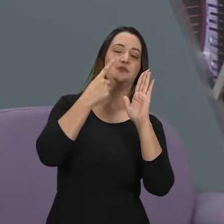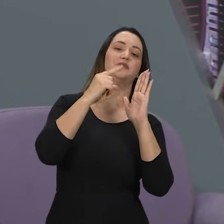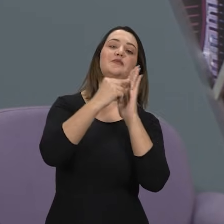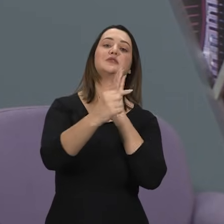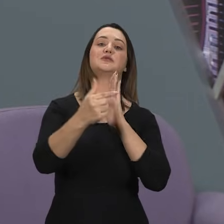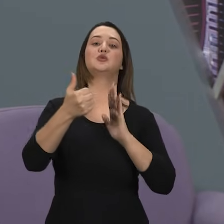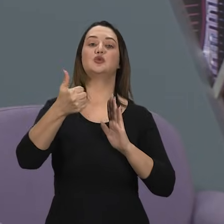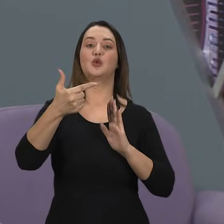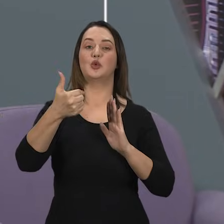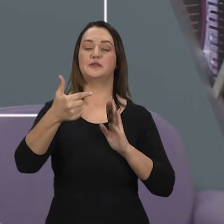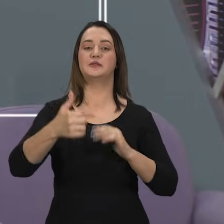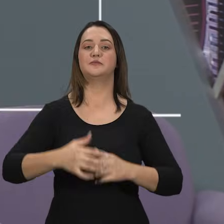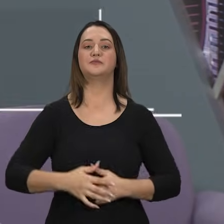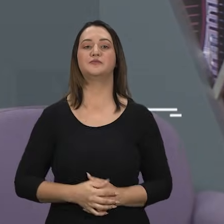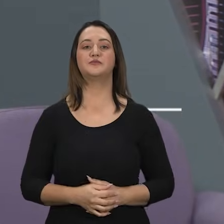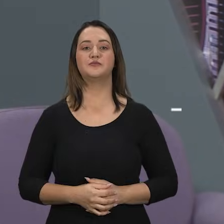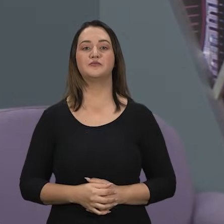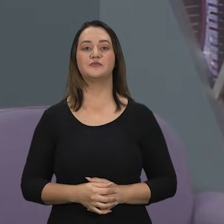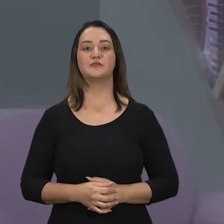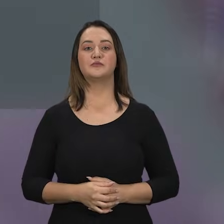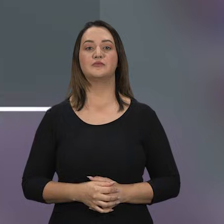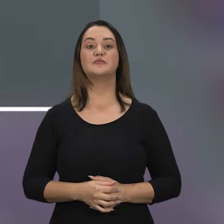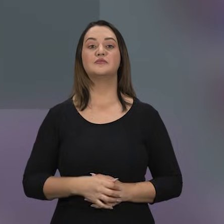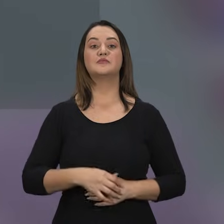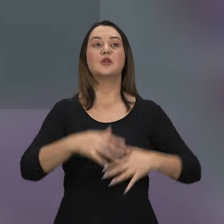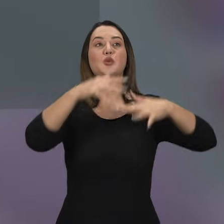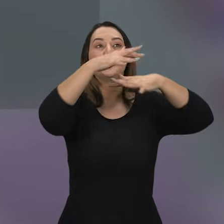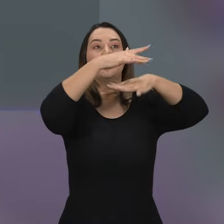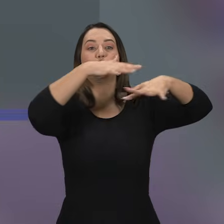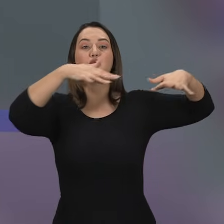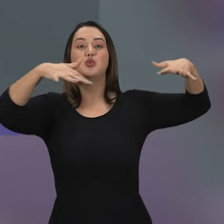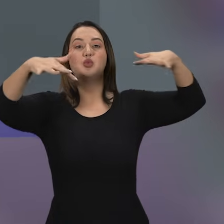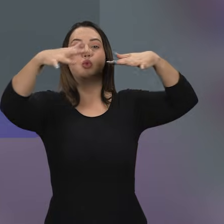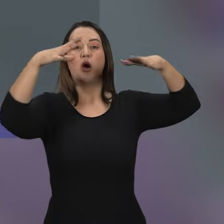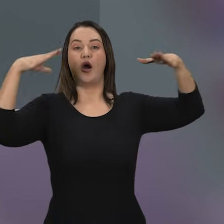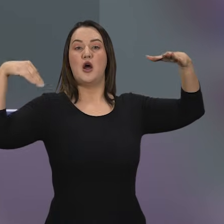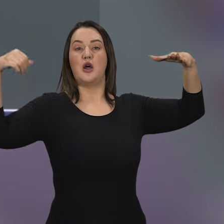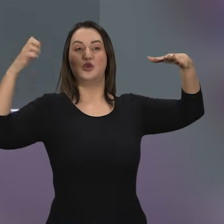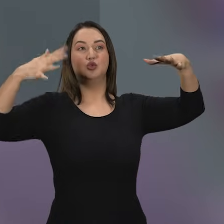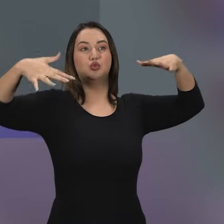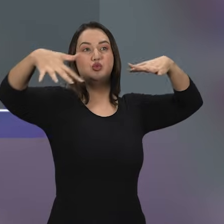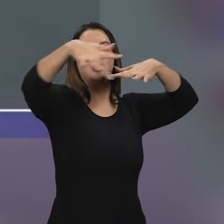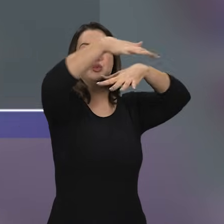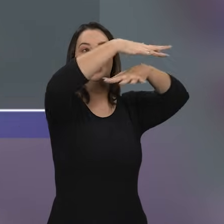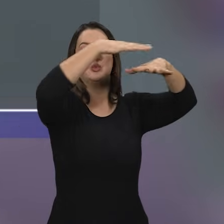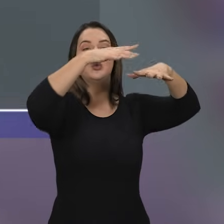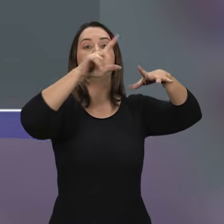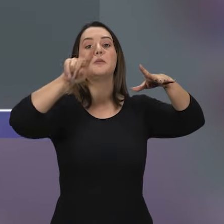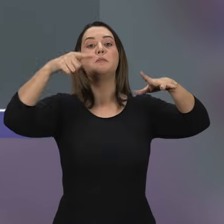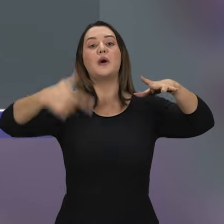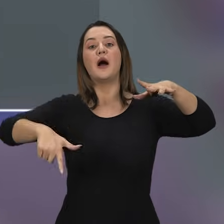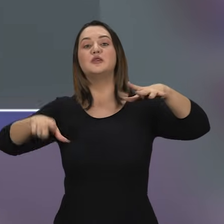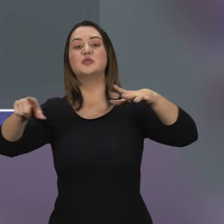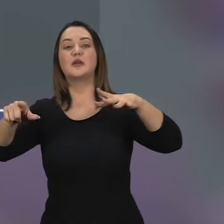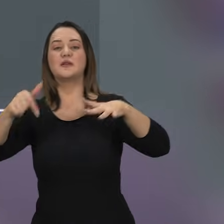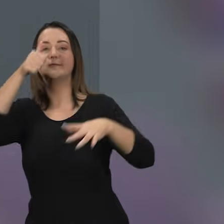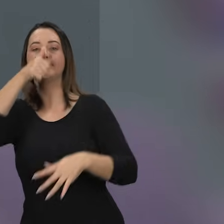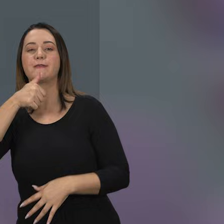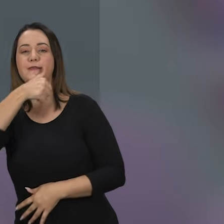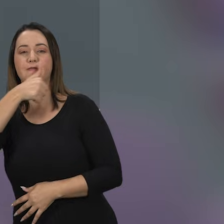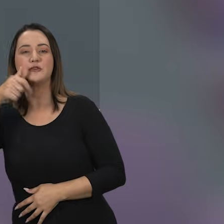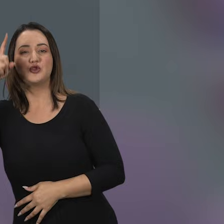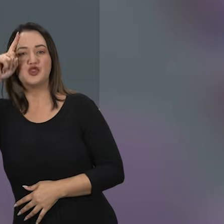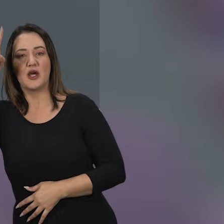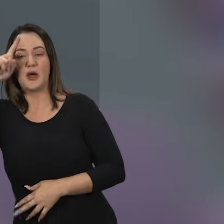texto. Daniel 8, verso 12 diz assim: O exército lhe foi entregue com o sacrifício diário por causa